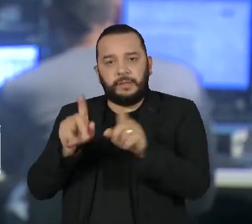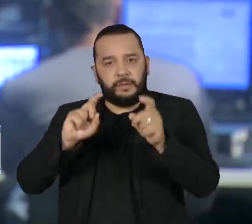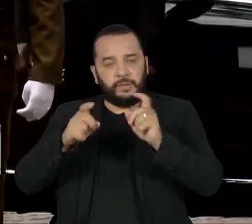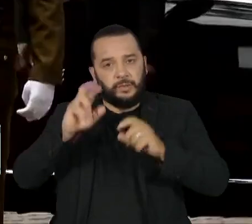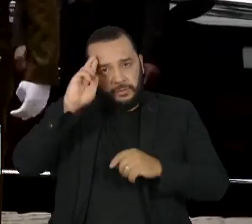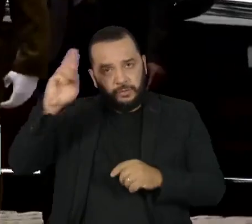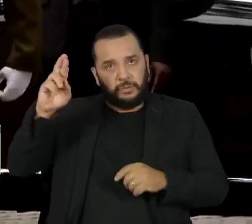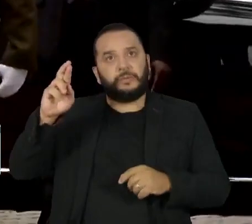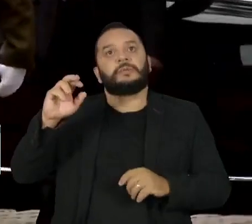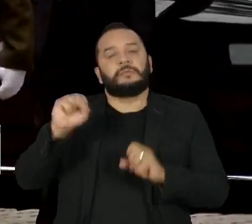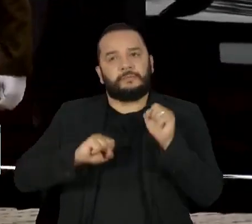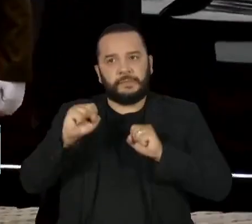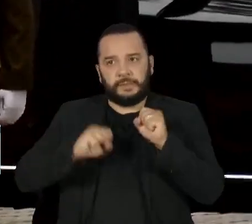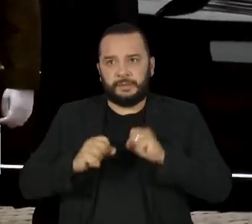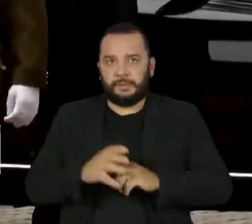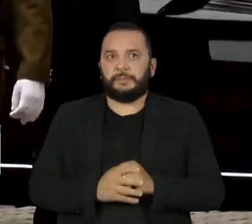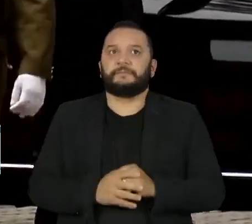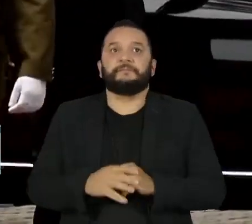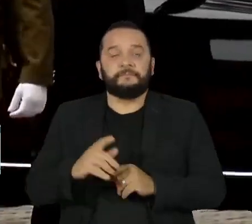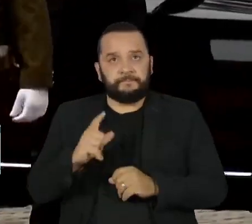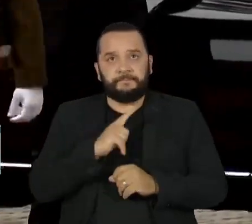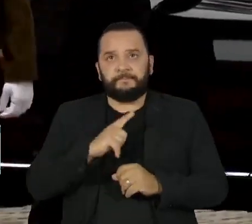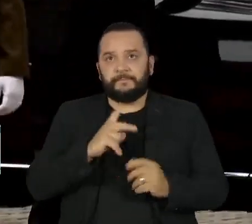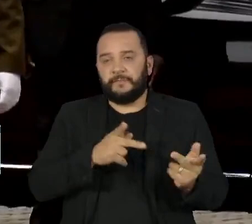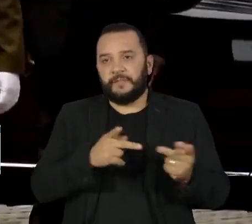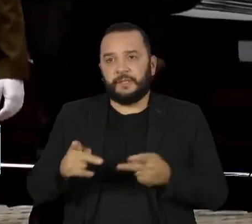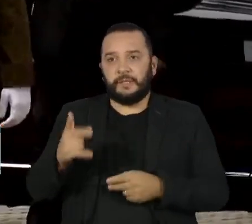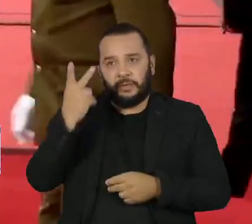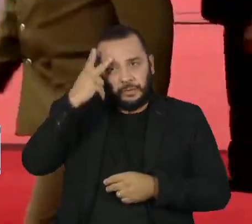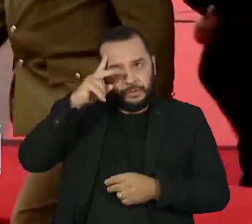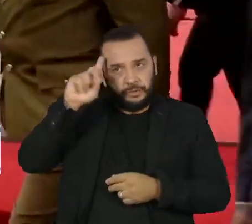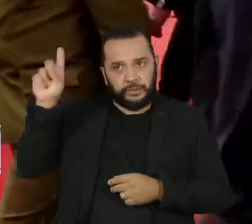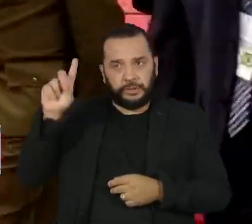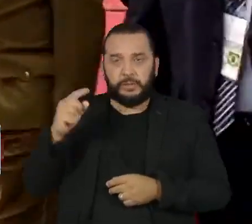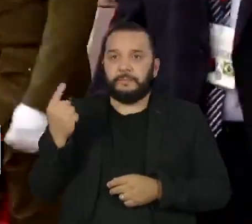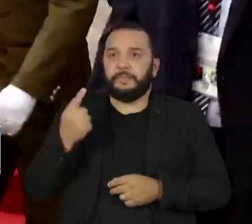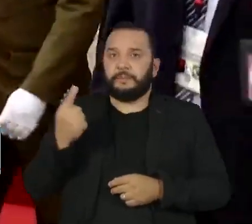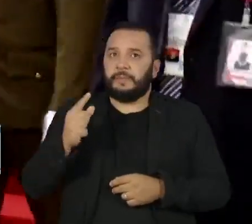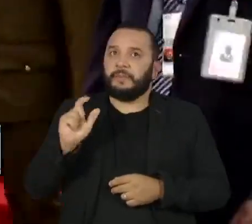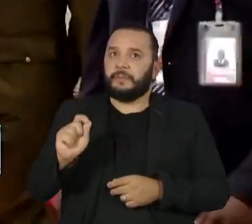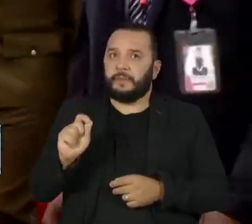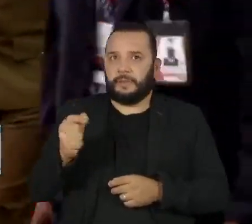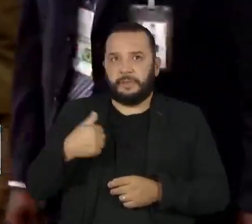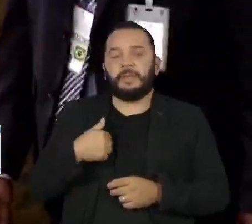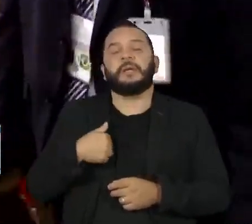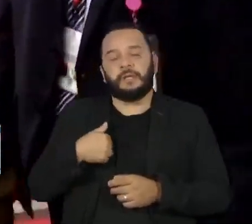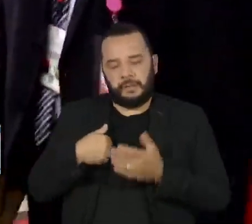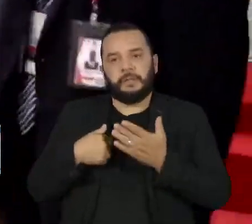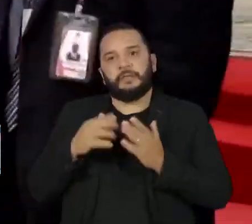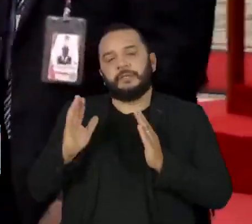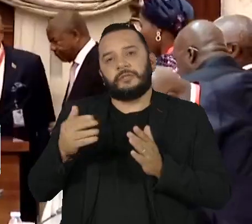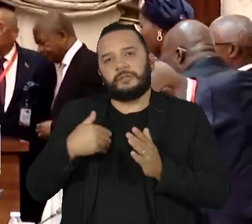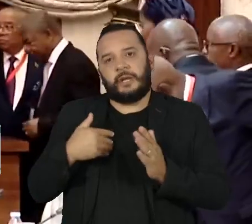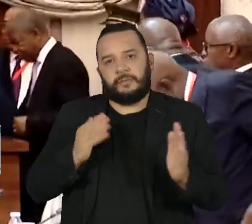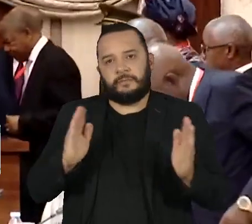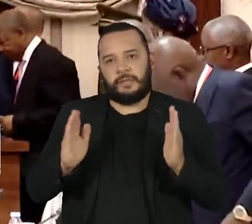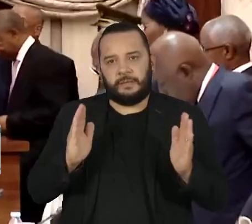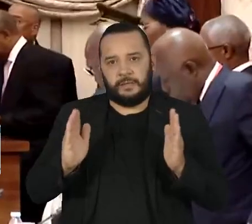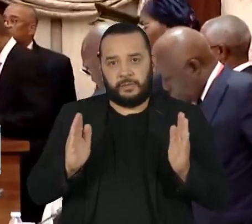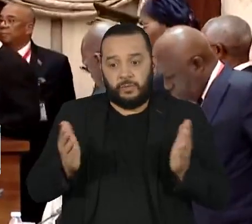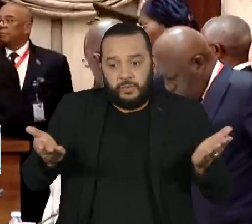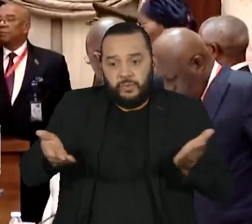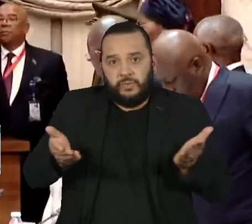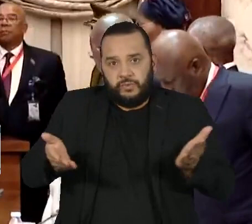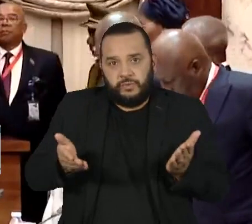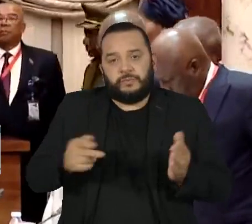empresariado. Será uma visita de 2 dias, a primeira do atual mandato do presidente Lula. Hoje, ele